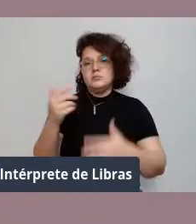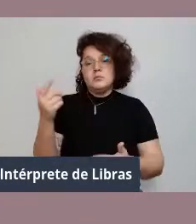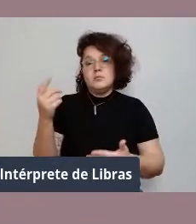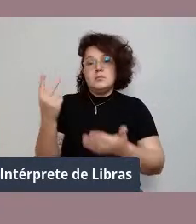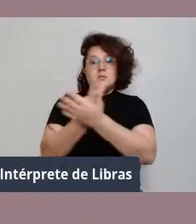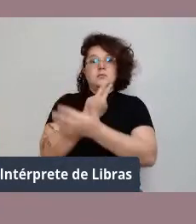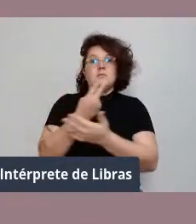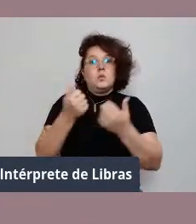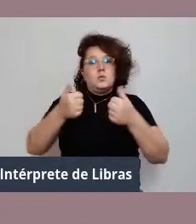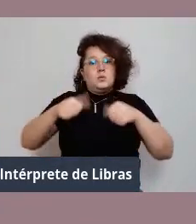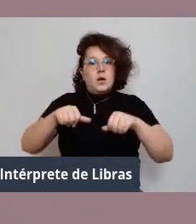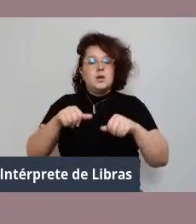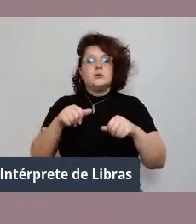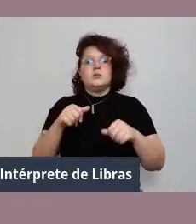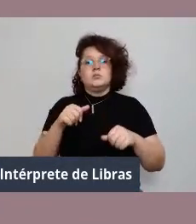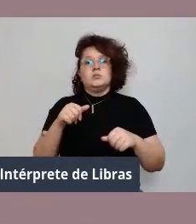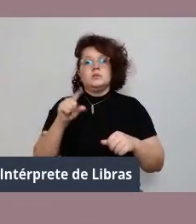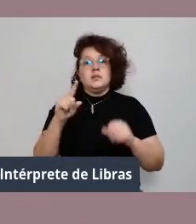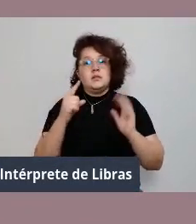livro que a gente lê, né,